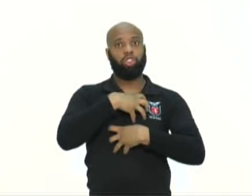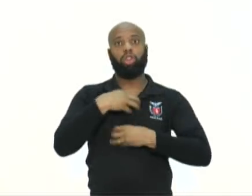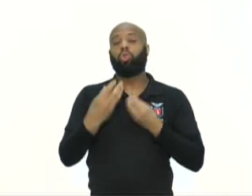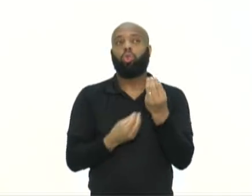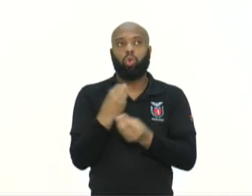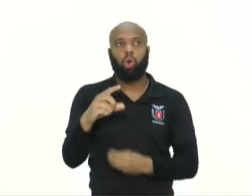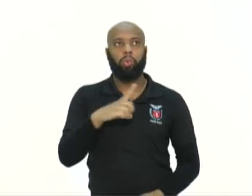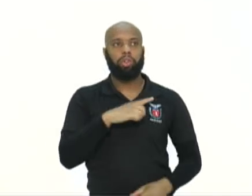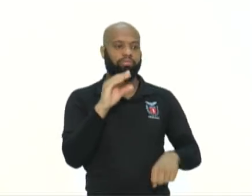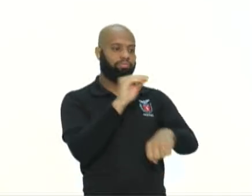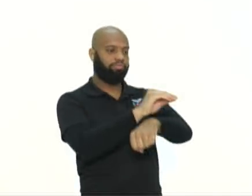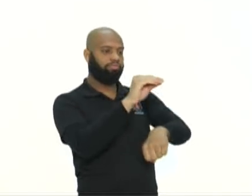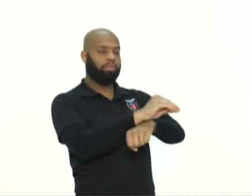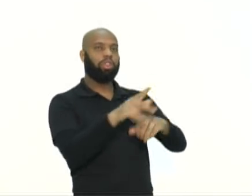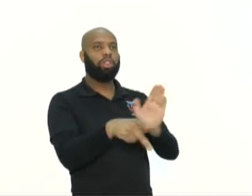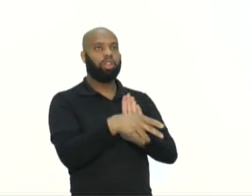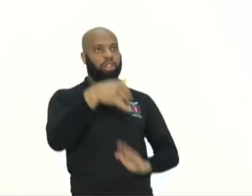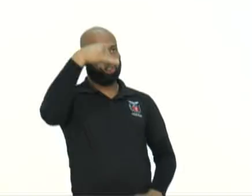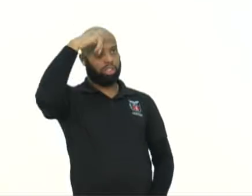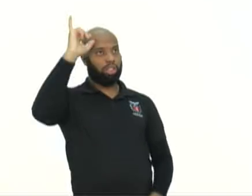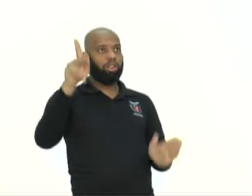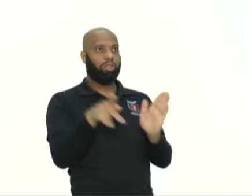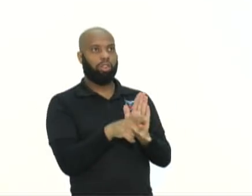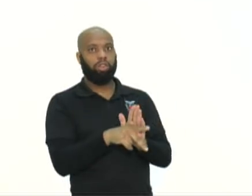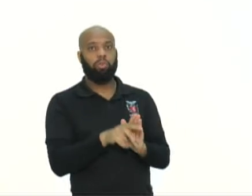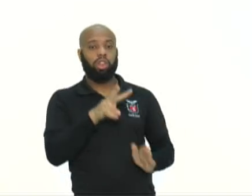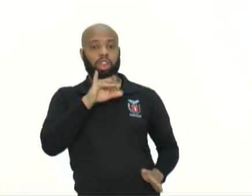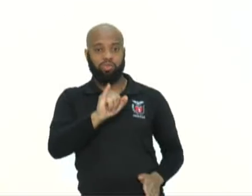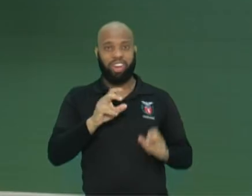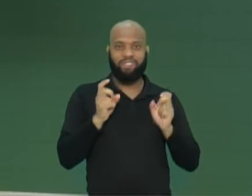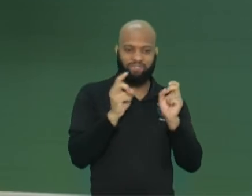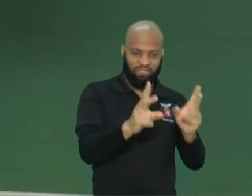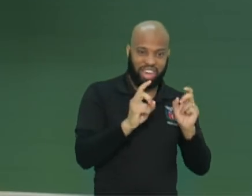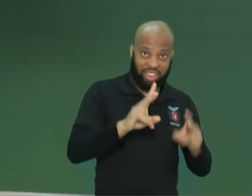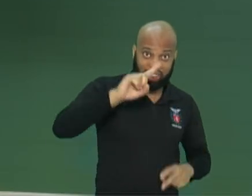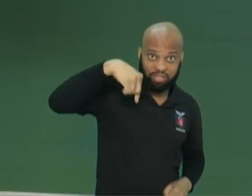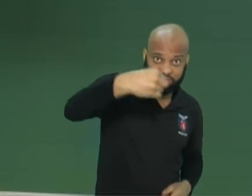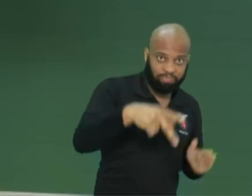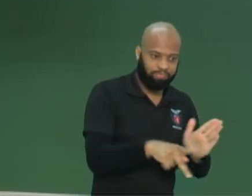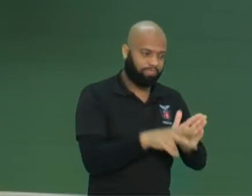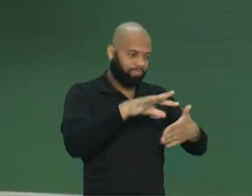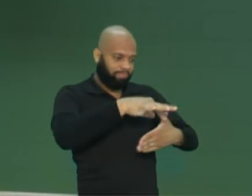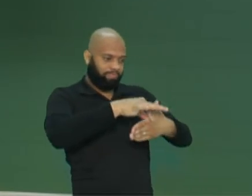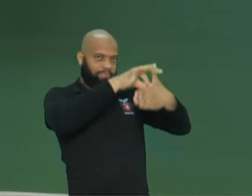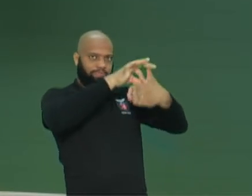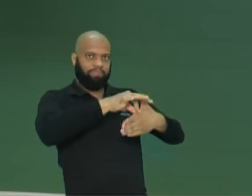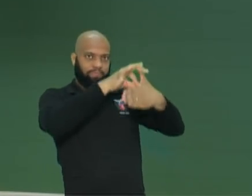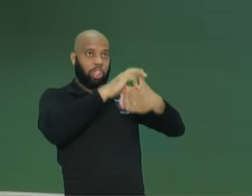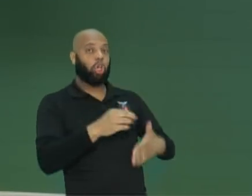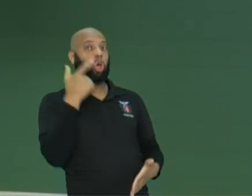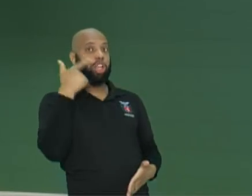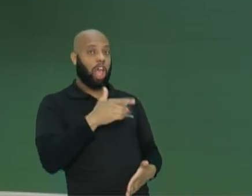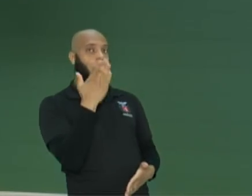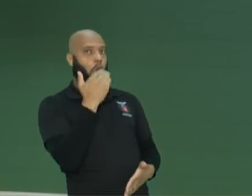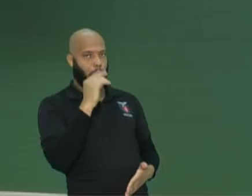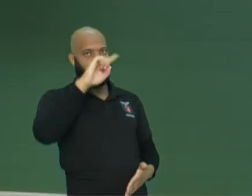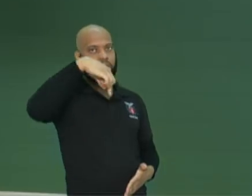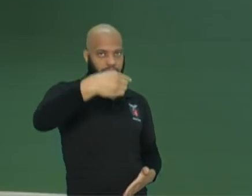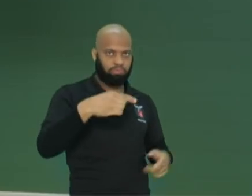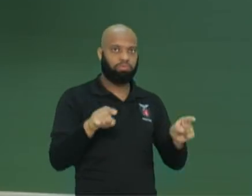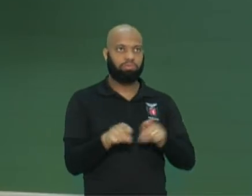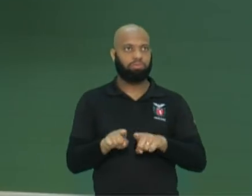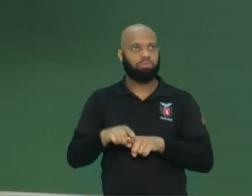pecuária. A criação de gado de corte, que é aquele gado que é criado para se obter a carne, né?